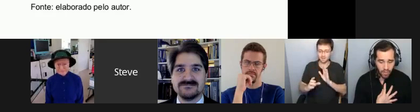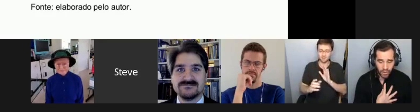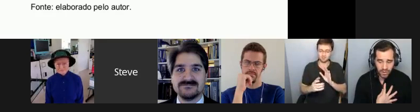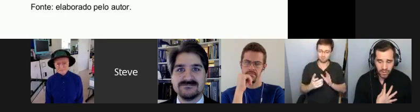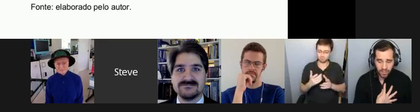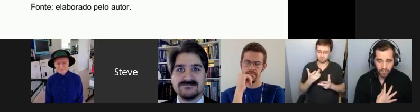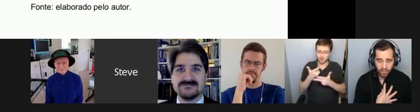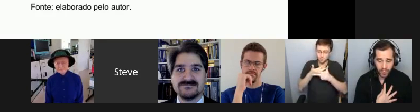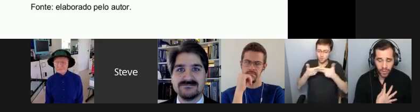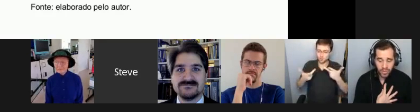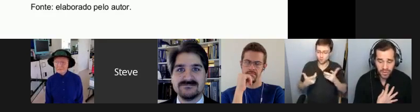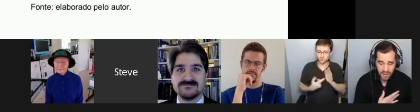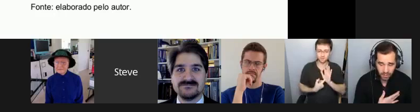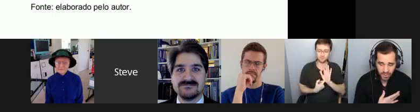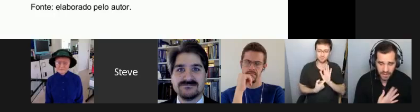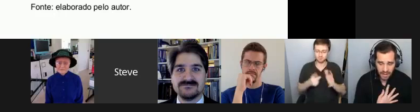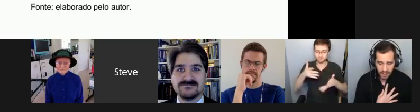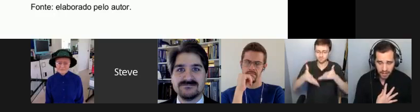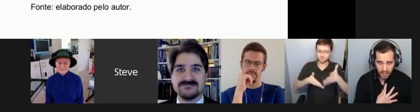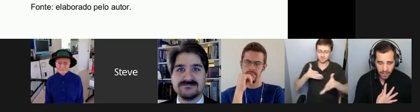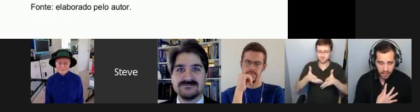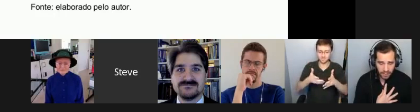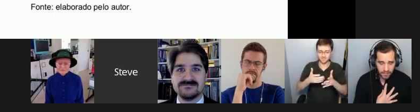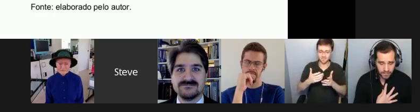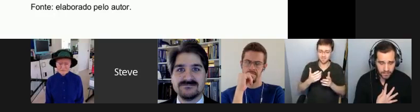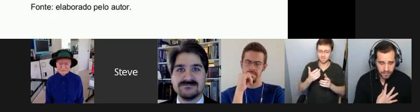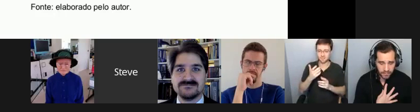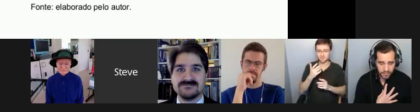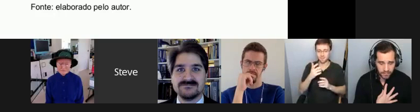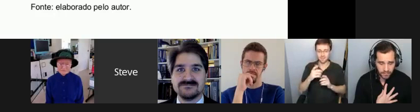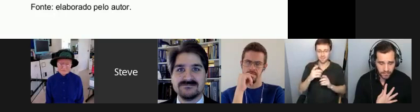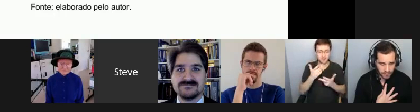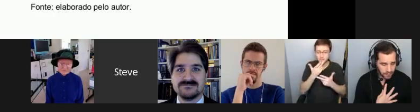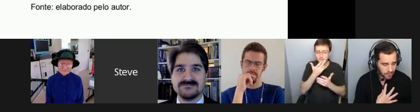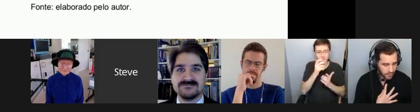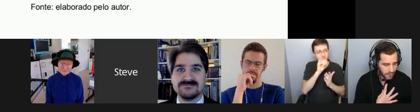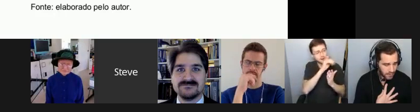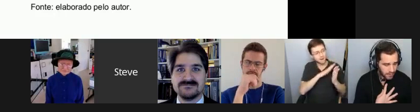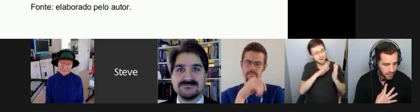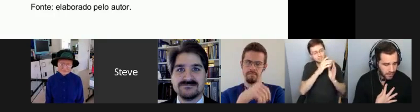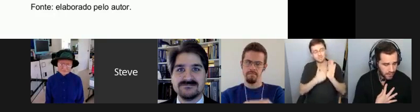e como nós produzimos ela,